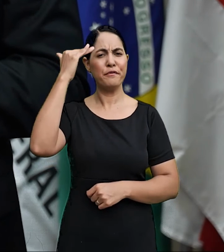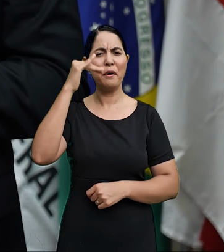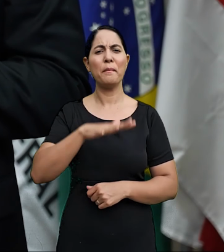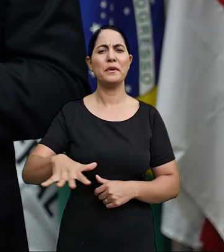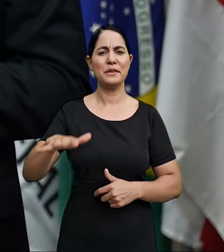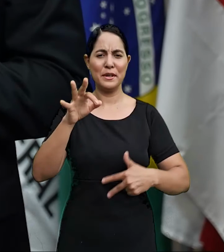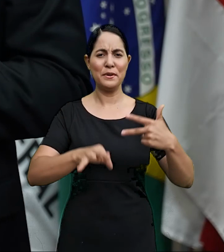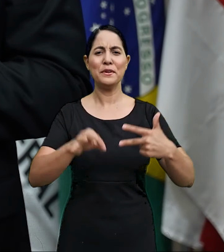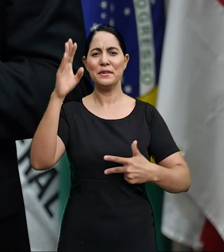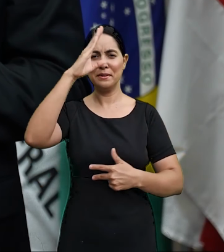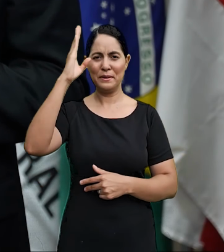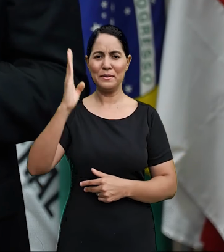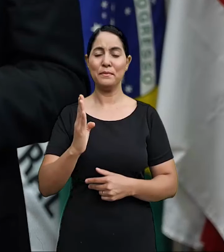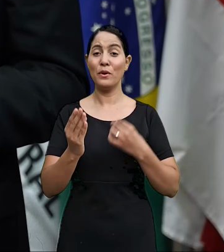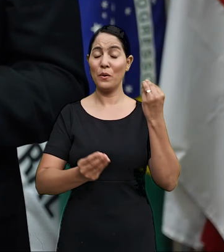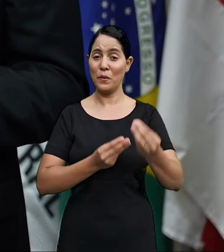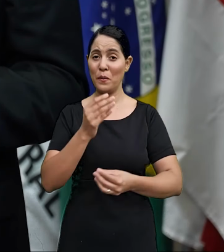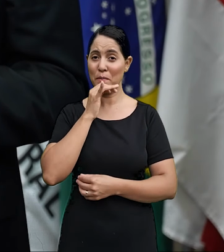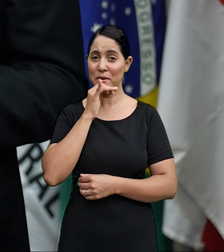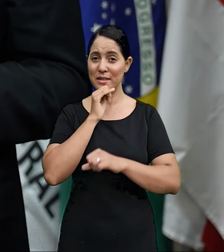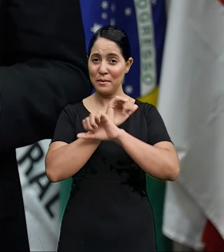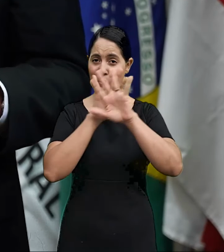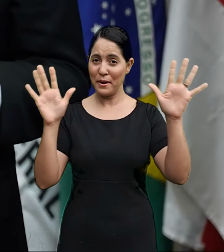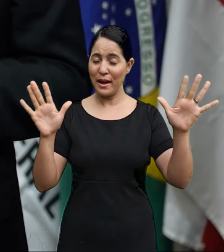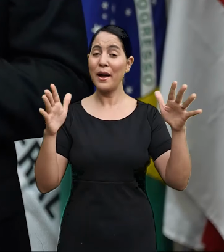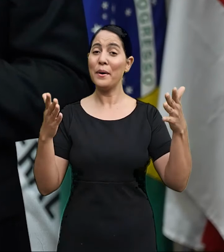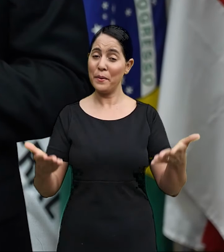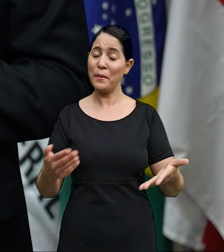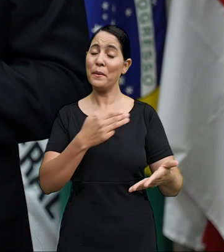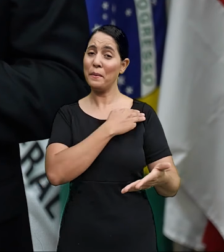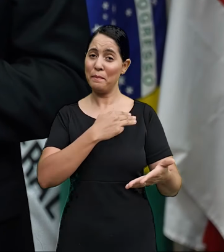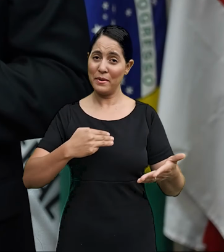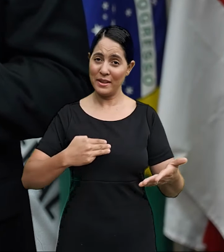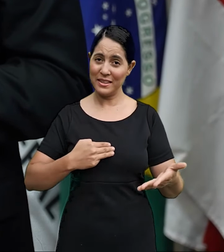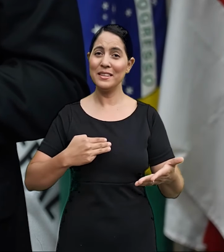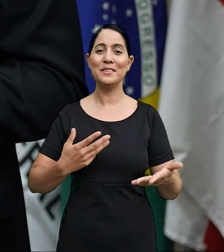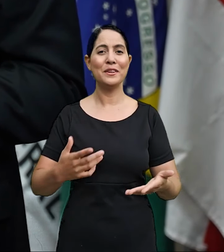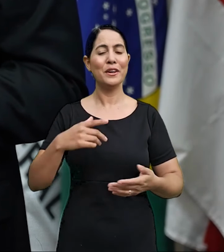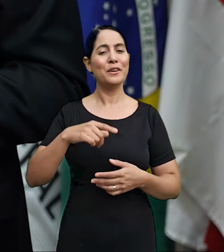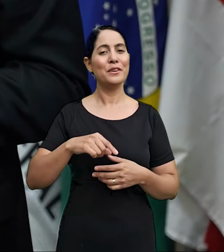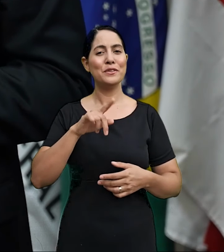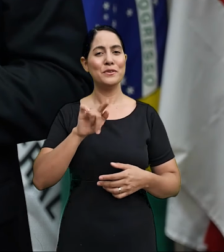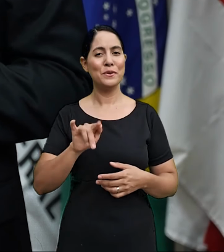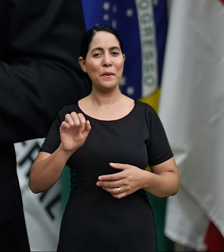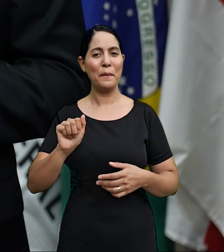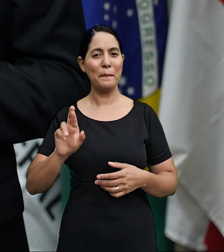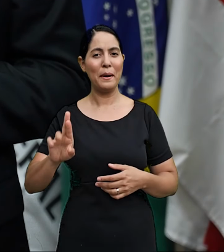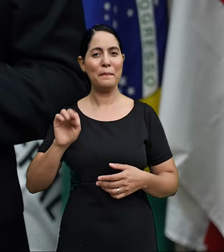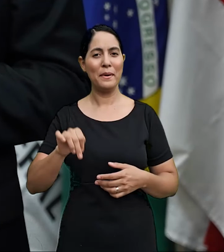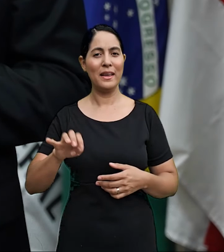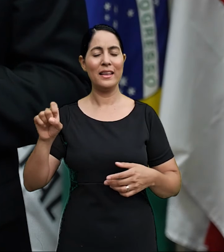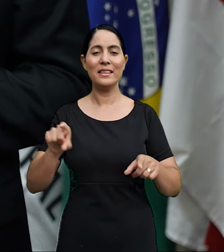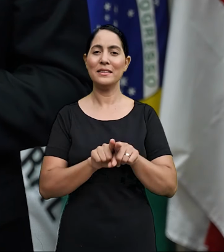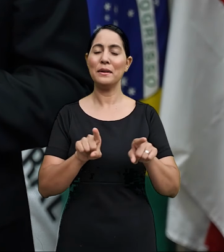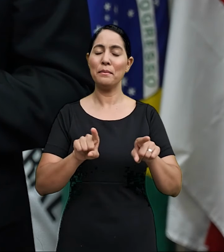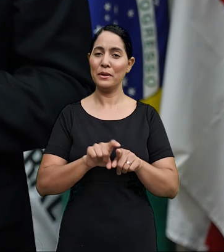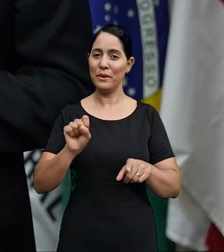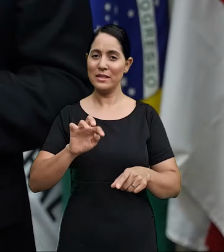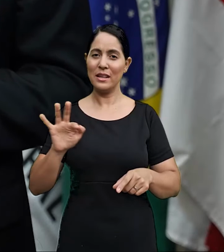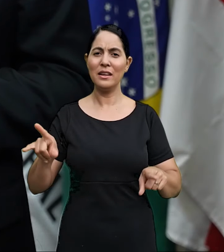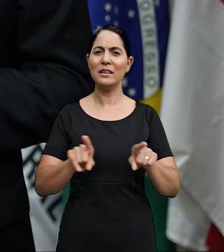do judiciário brasileiro, como o ministro Gilmar Mendes, do Supremo Tribunal Federal, o ministro Rogério Schietti, do Superior Tribunal de Justiça,